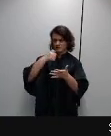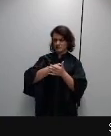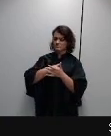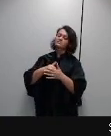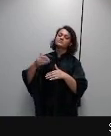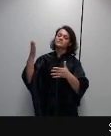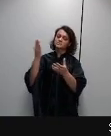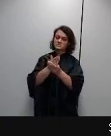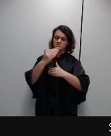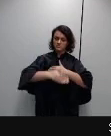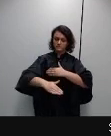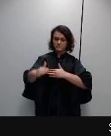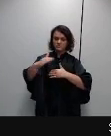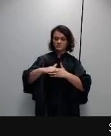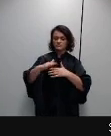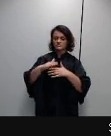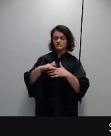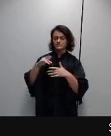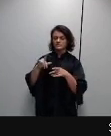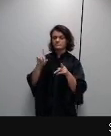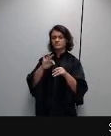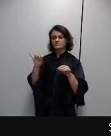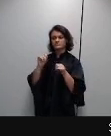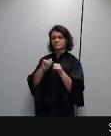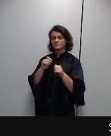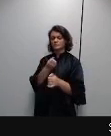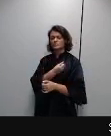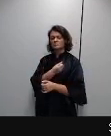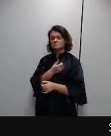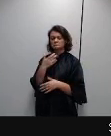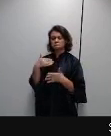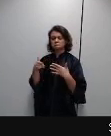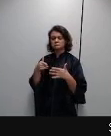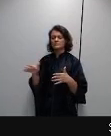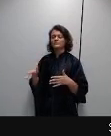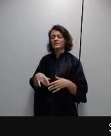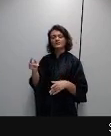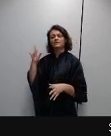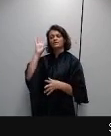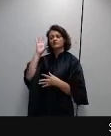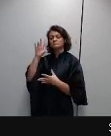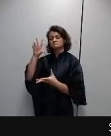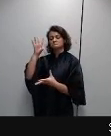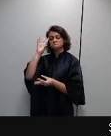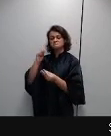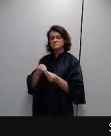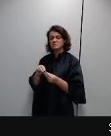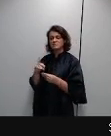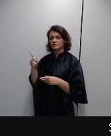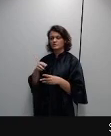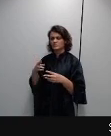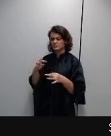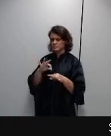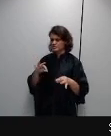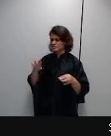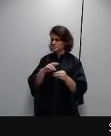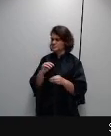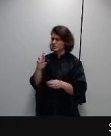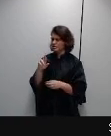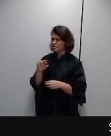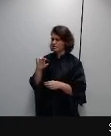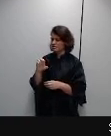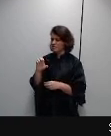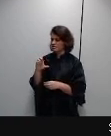da ação declaratória número tal reconhecendo que as receitas auferidas em decorrência do contrato administrativo